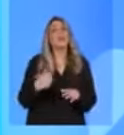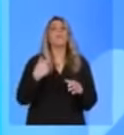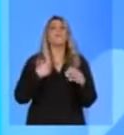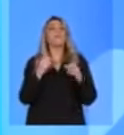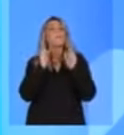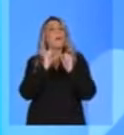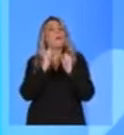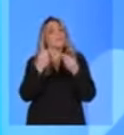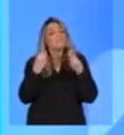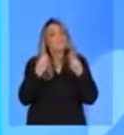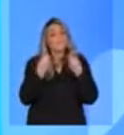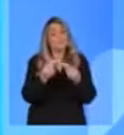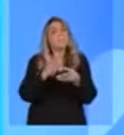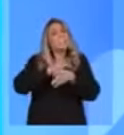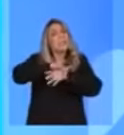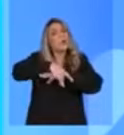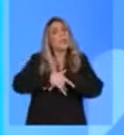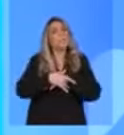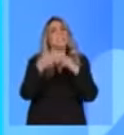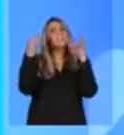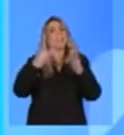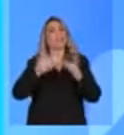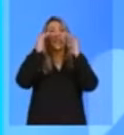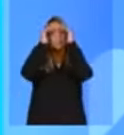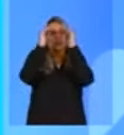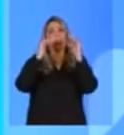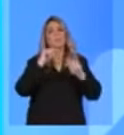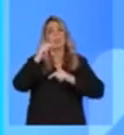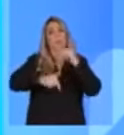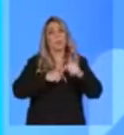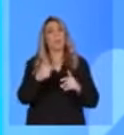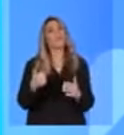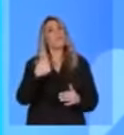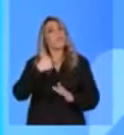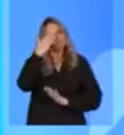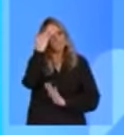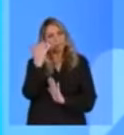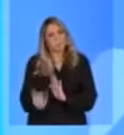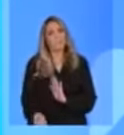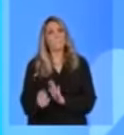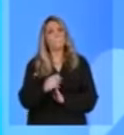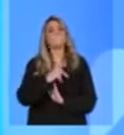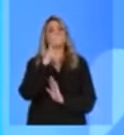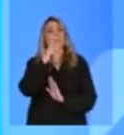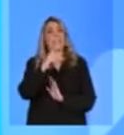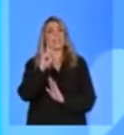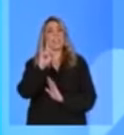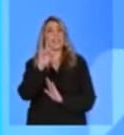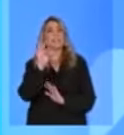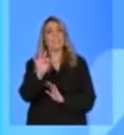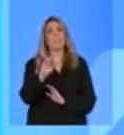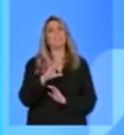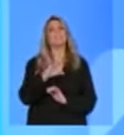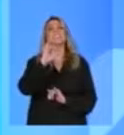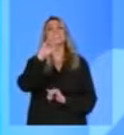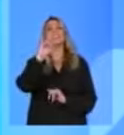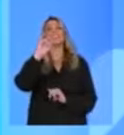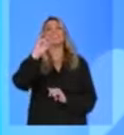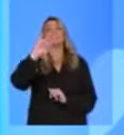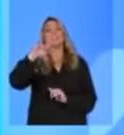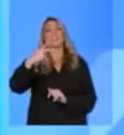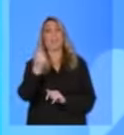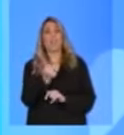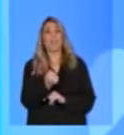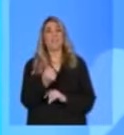garantir segurança respeitar o trabalhador e eu inclusive tenho a honra de ter o PDT como vice aidinha Campos como vice que me